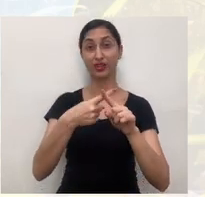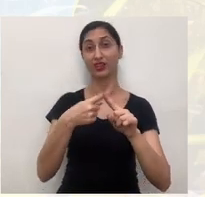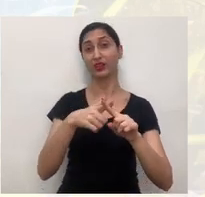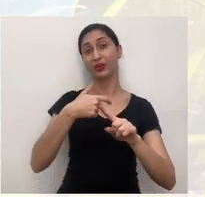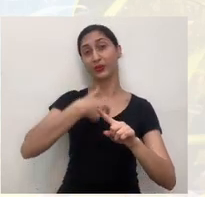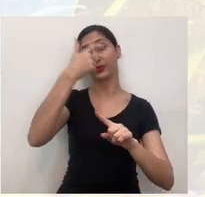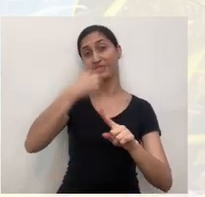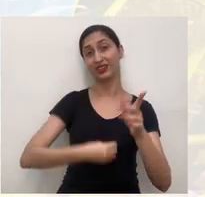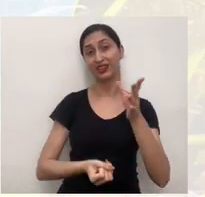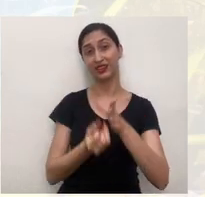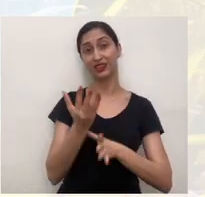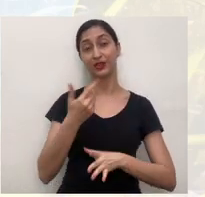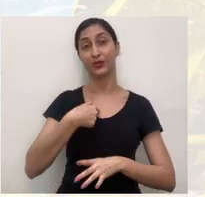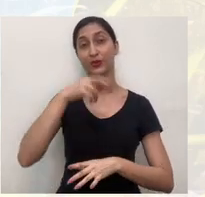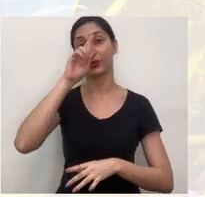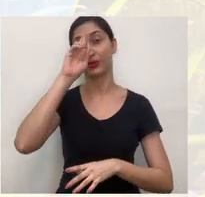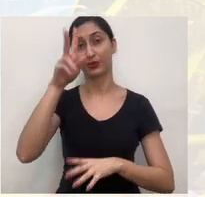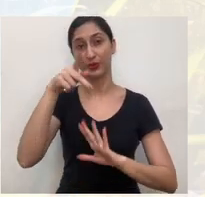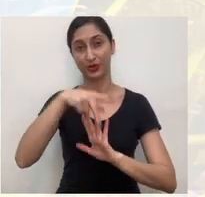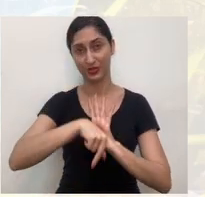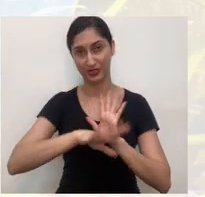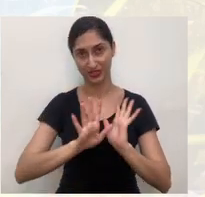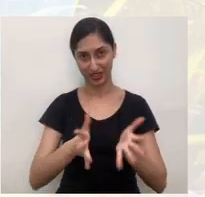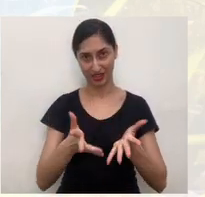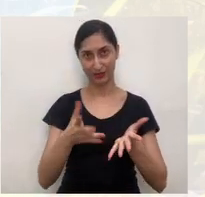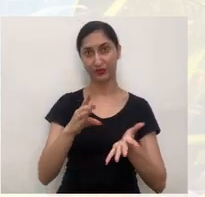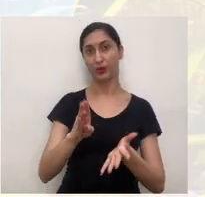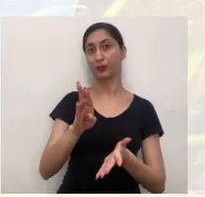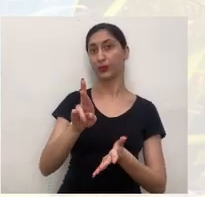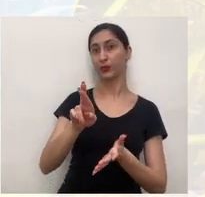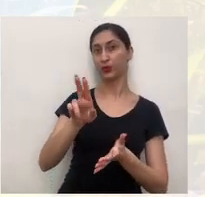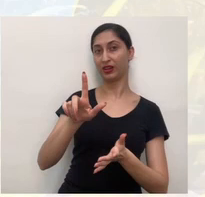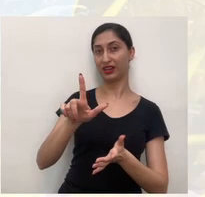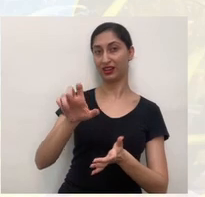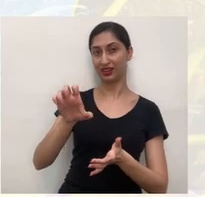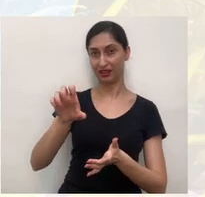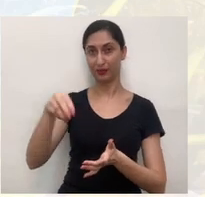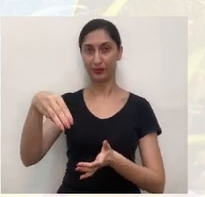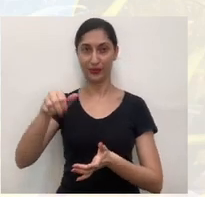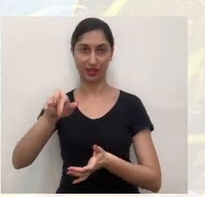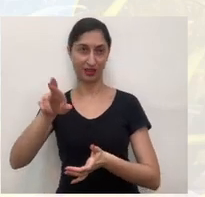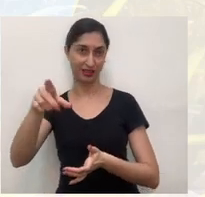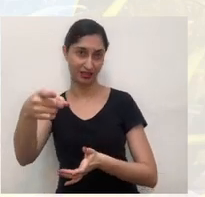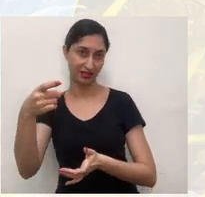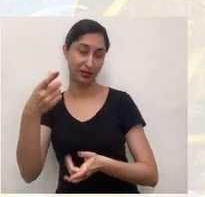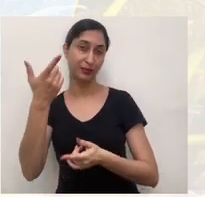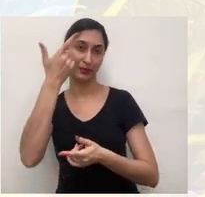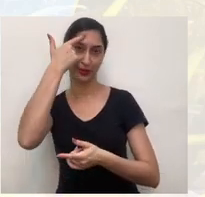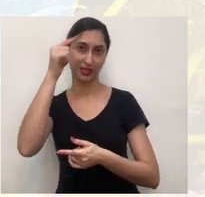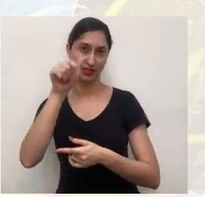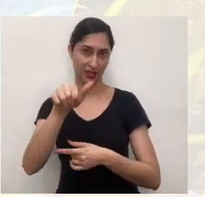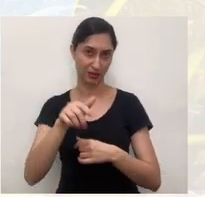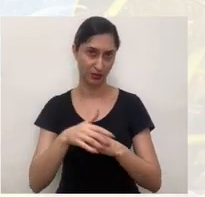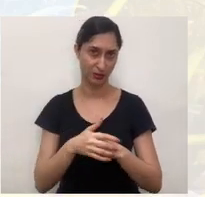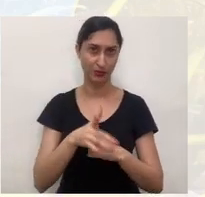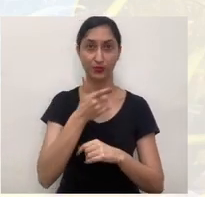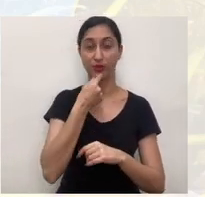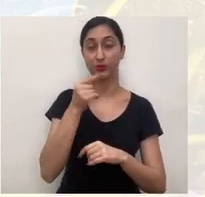sou o dono do projeto. Então, o Burle Marx pensava assim. E o Corbusier, que foi quase o